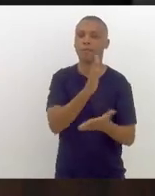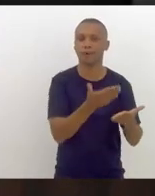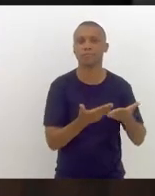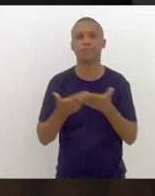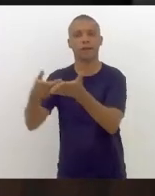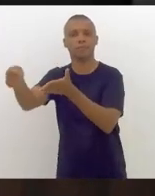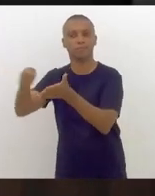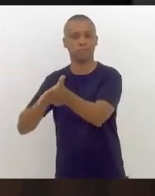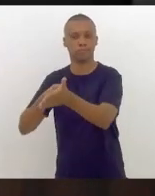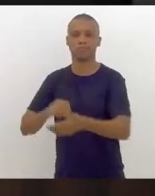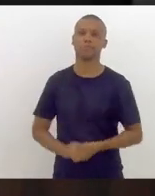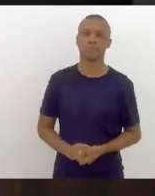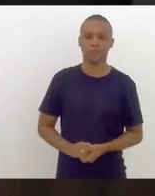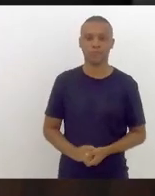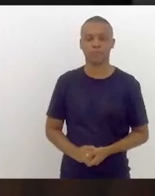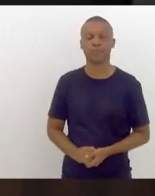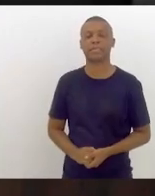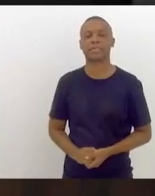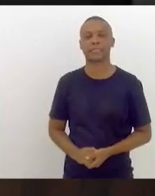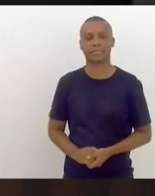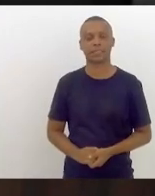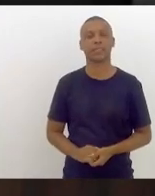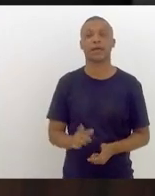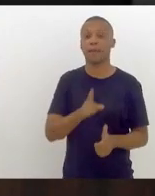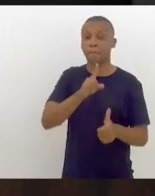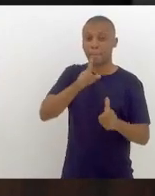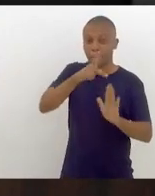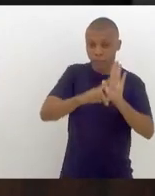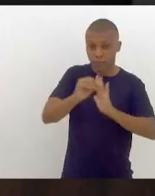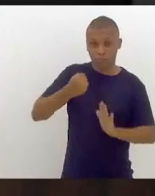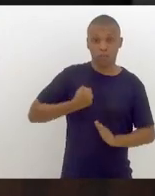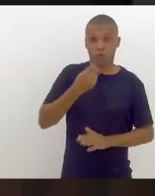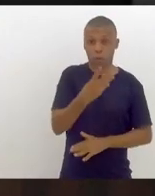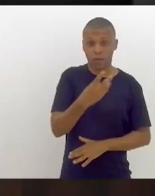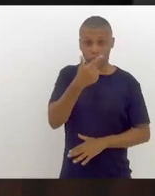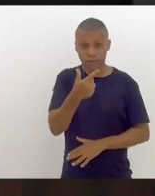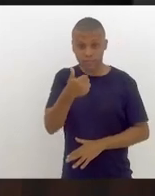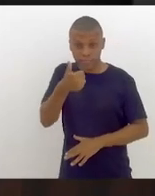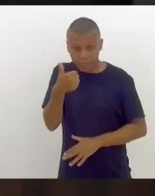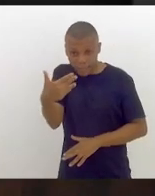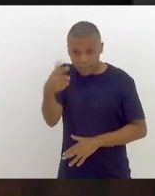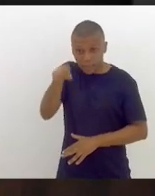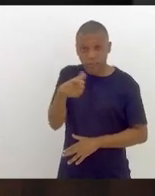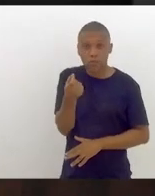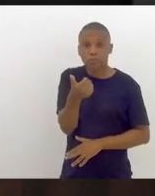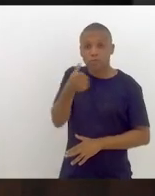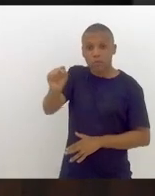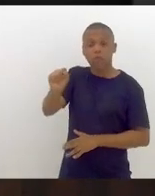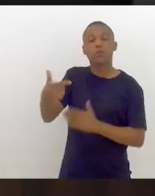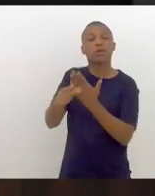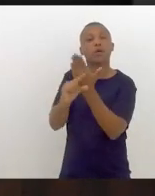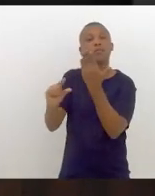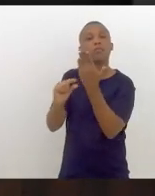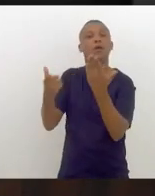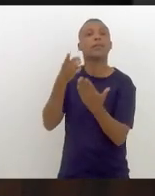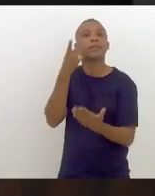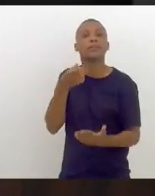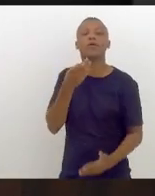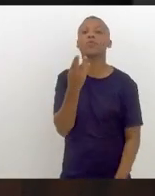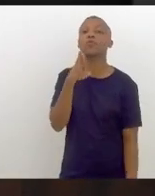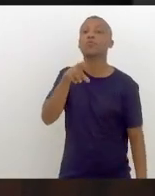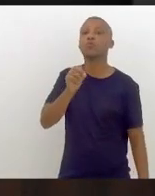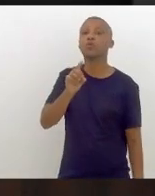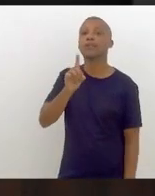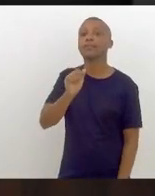autógrafo em votação em primeira discussão Projeto de Lei 42 13 de 18 de autoria Deputado Bruno